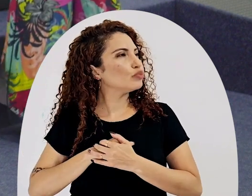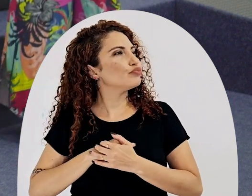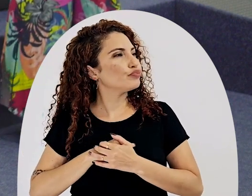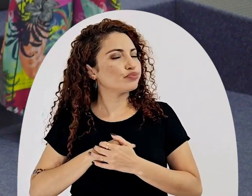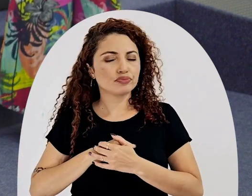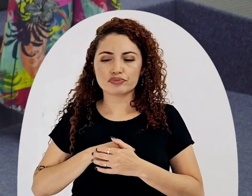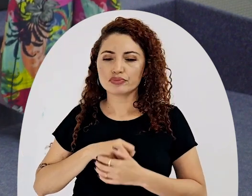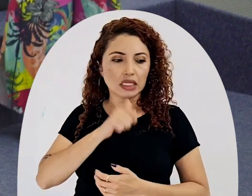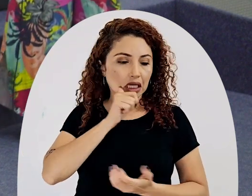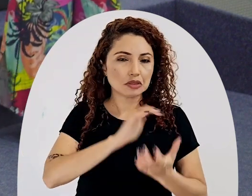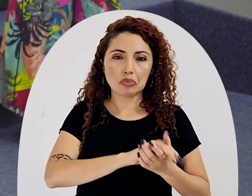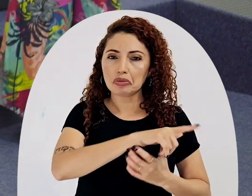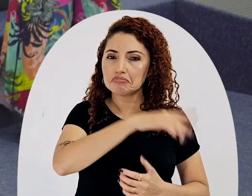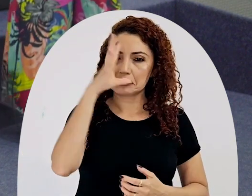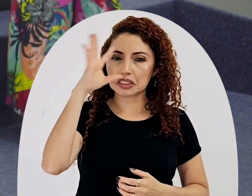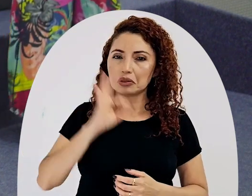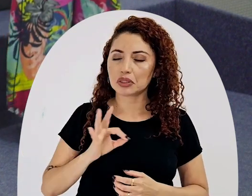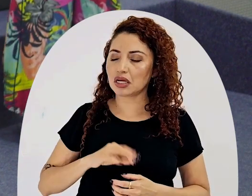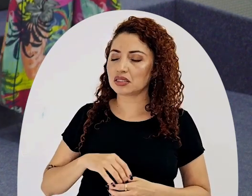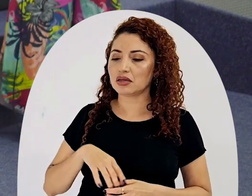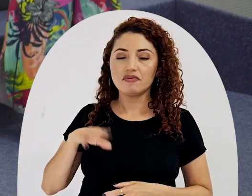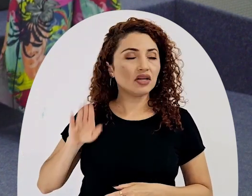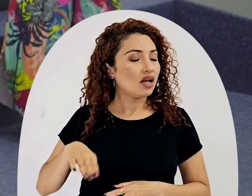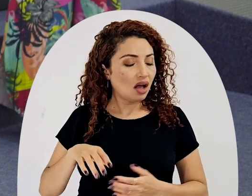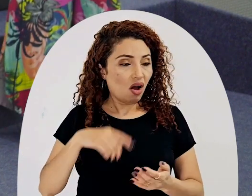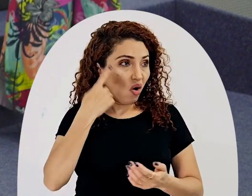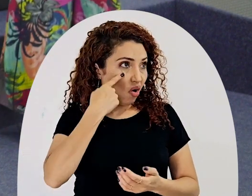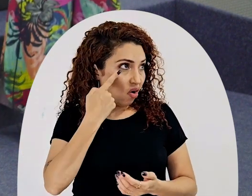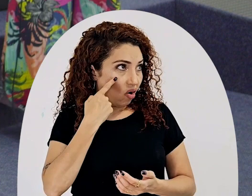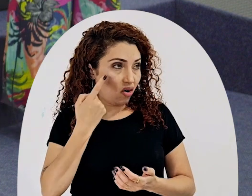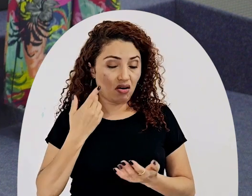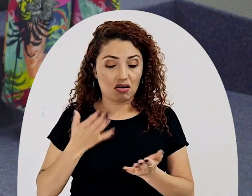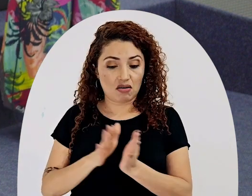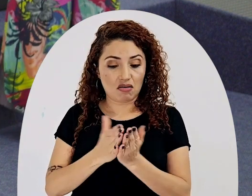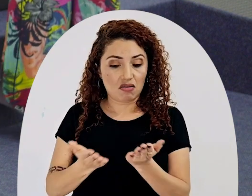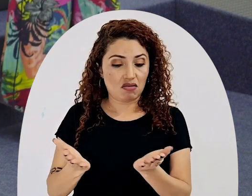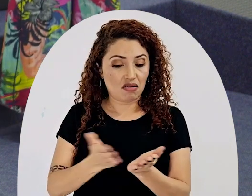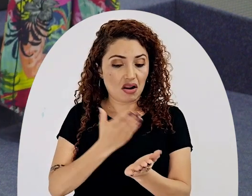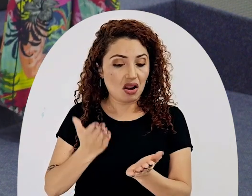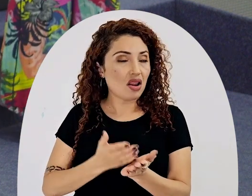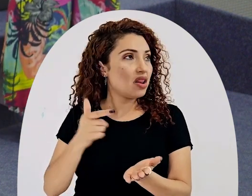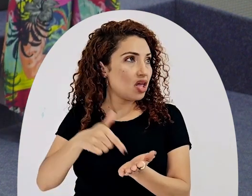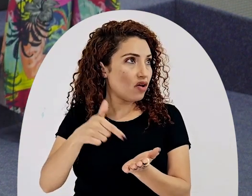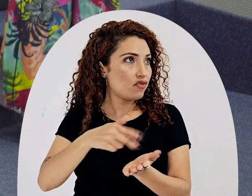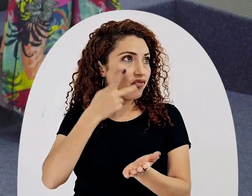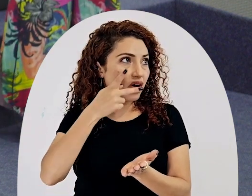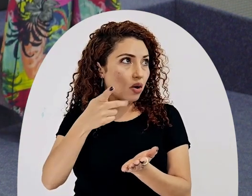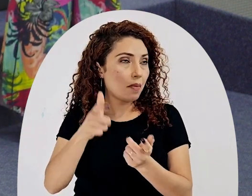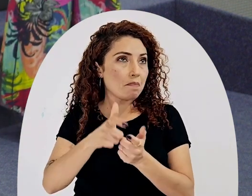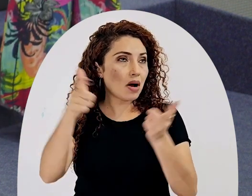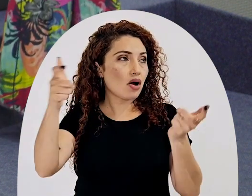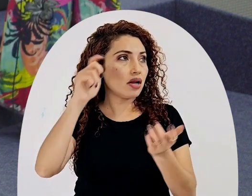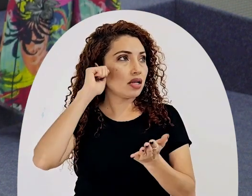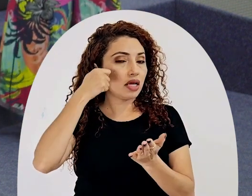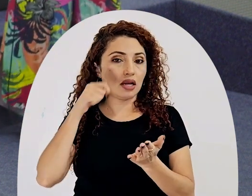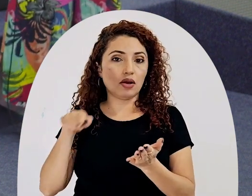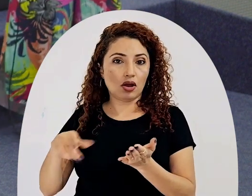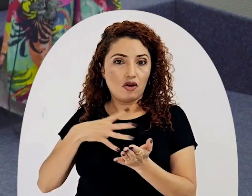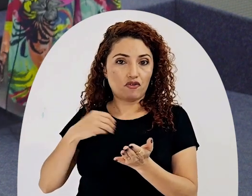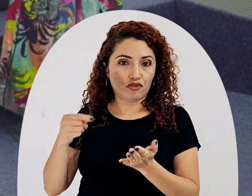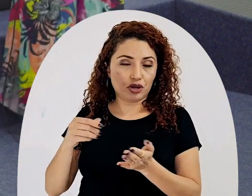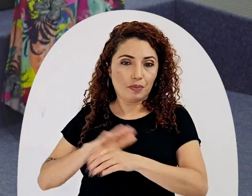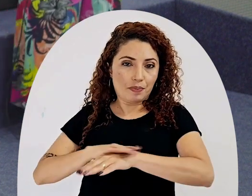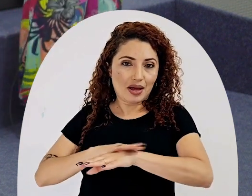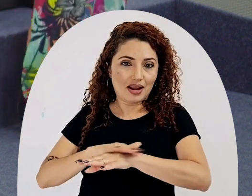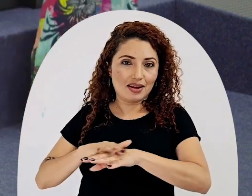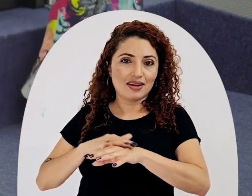pegou e falou, não, porque vocês falaram que as pessoas pretas são a maioria. Meu filho, ele tem a pele clara, mas ele tem o cabelo igual da Danúbia, Black